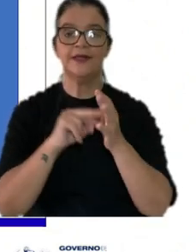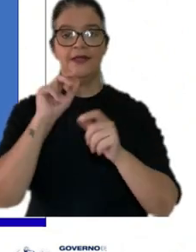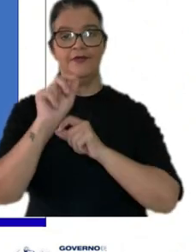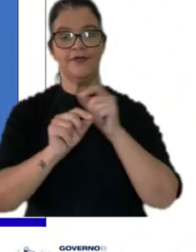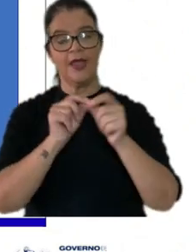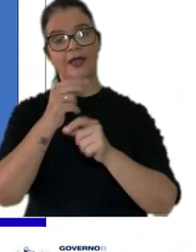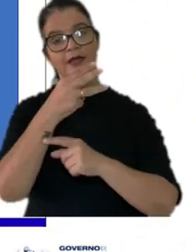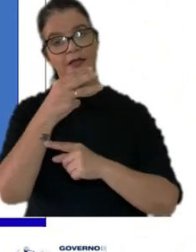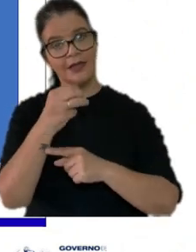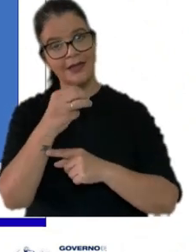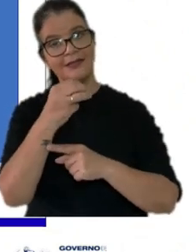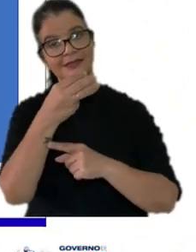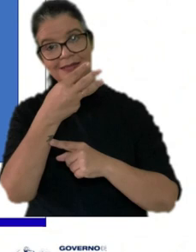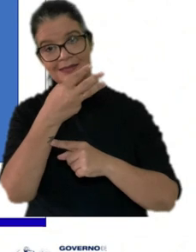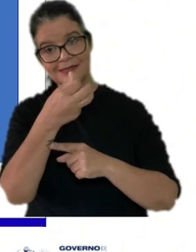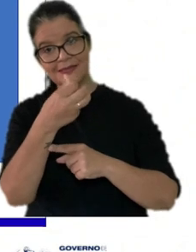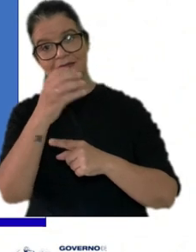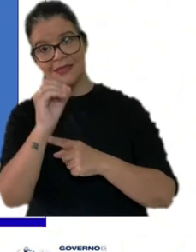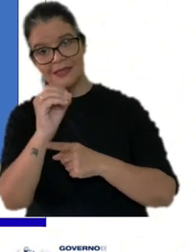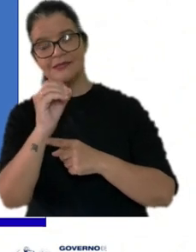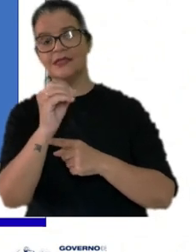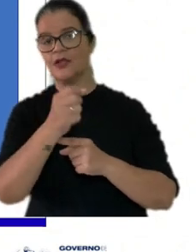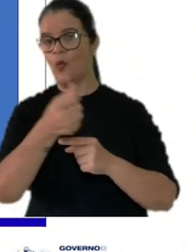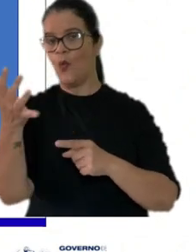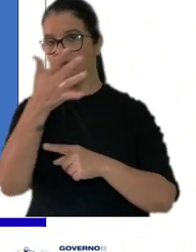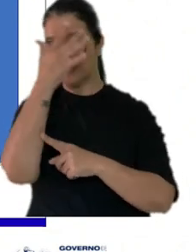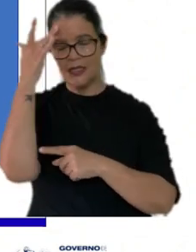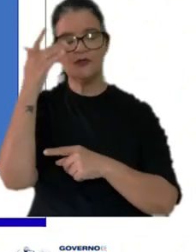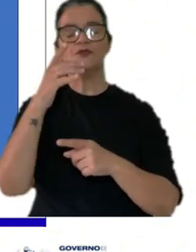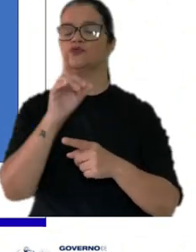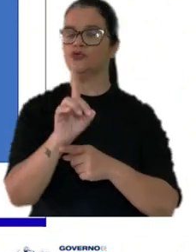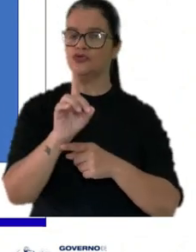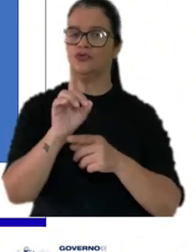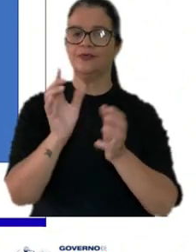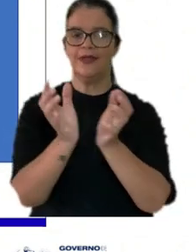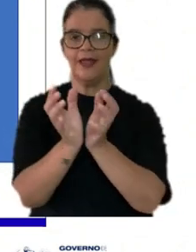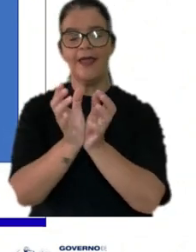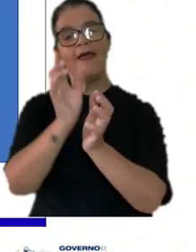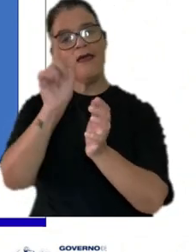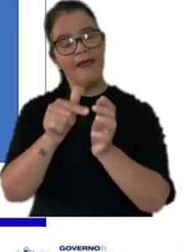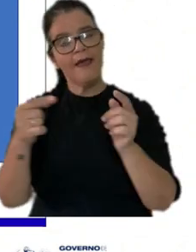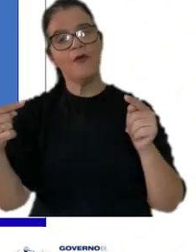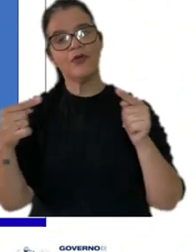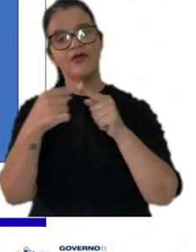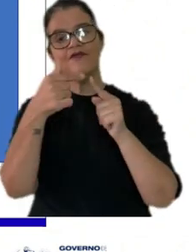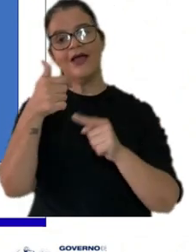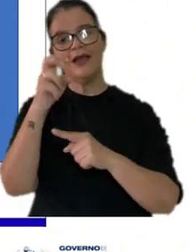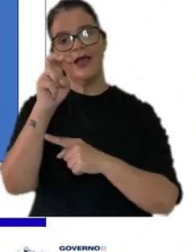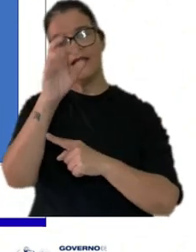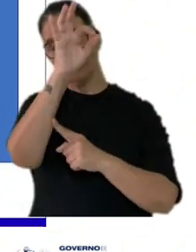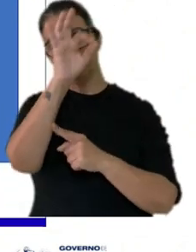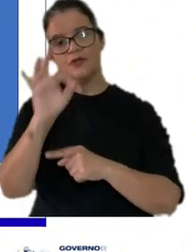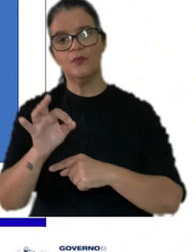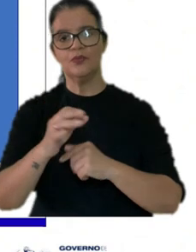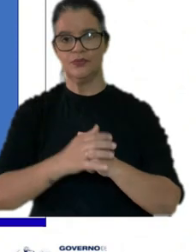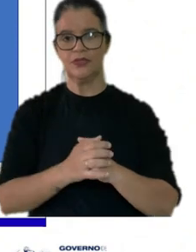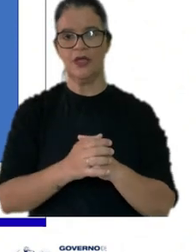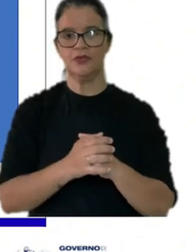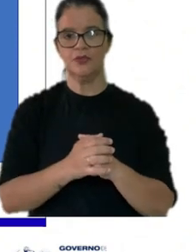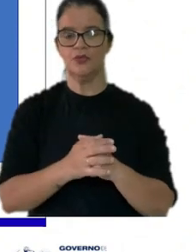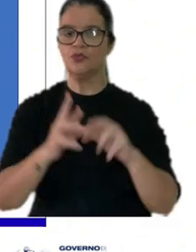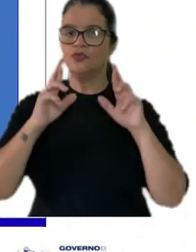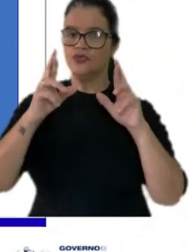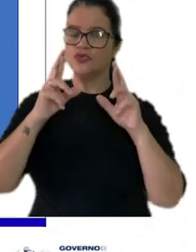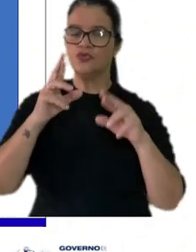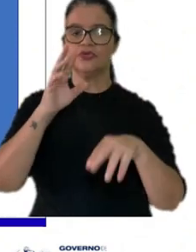360% quanto a de pessoas do time D ela equivale a 15% dos torcedores do